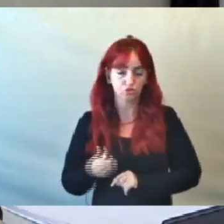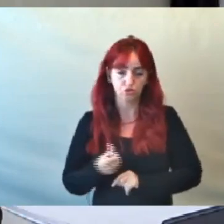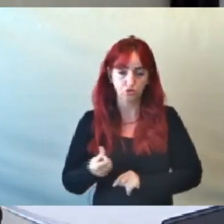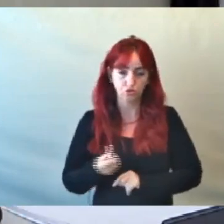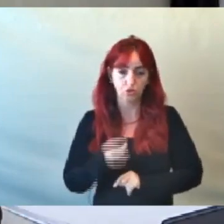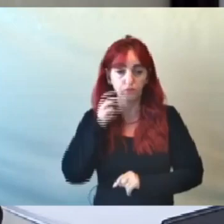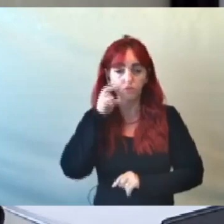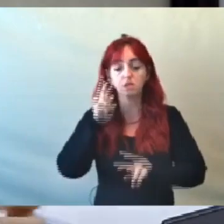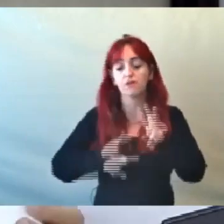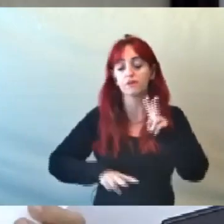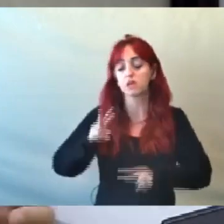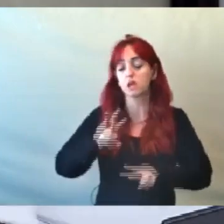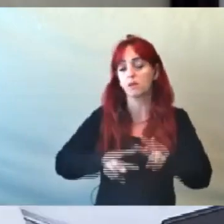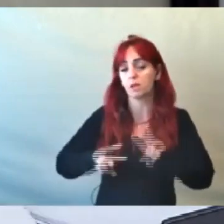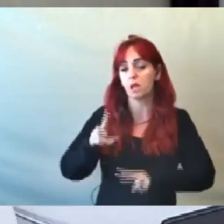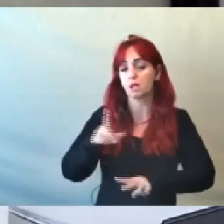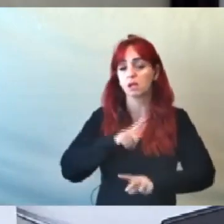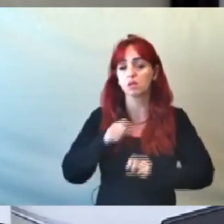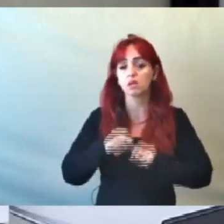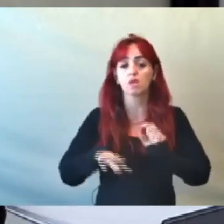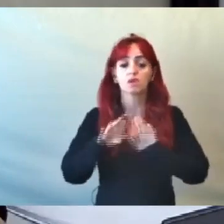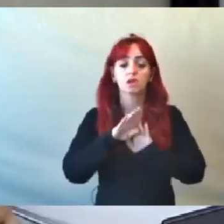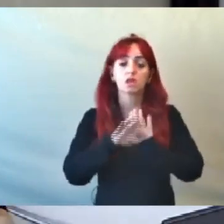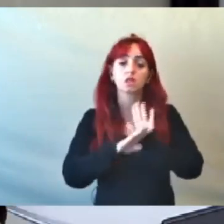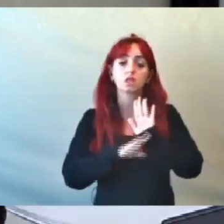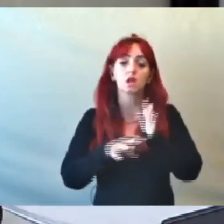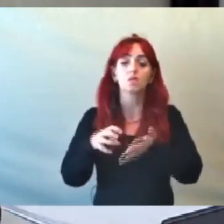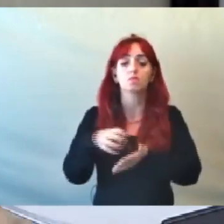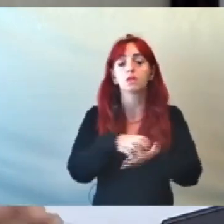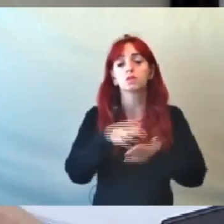essas questões do patrimônio cultural eram